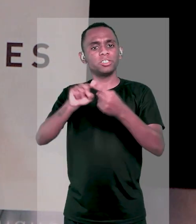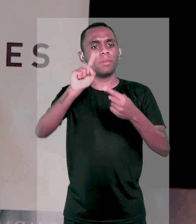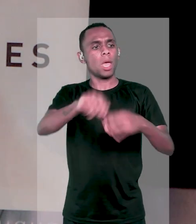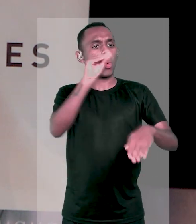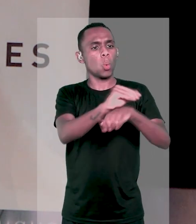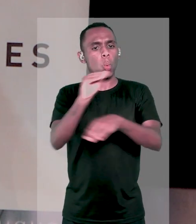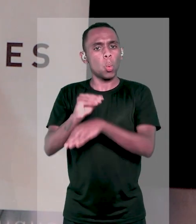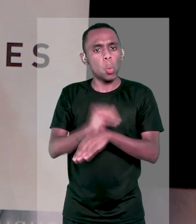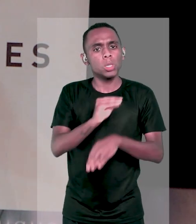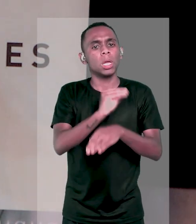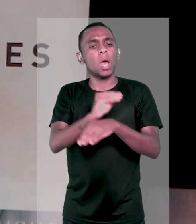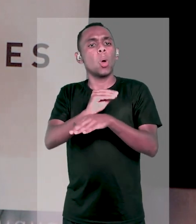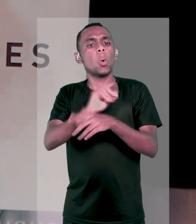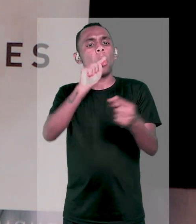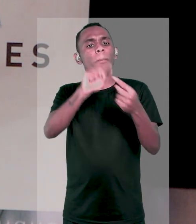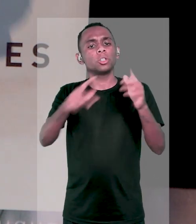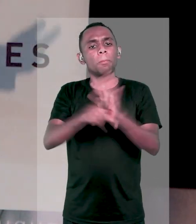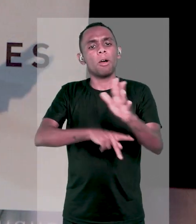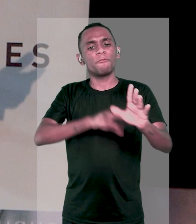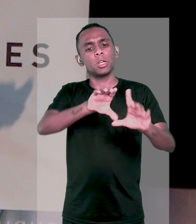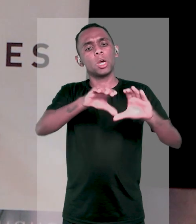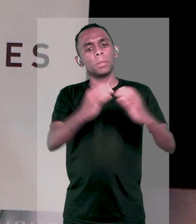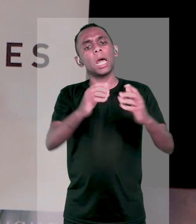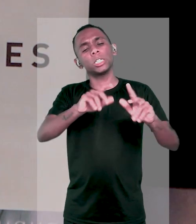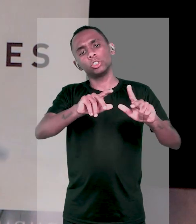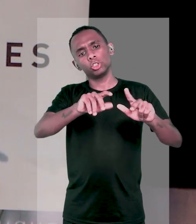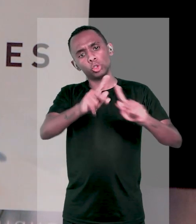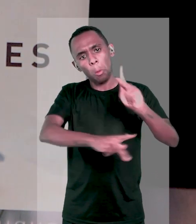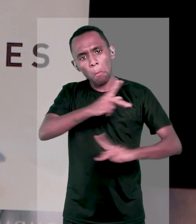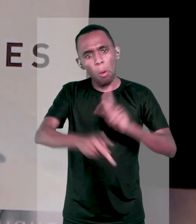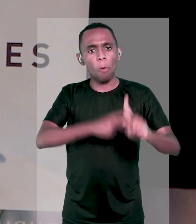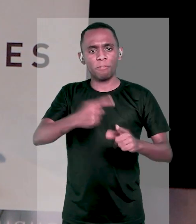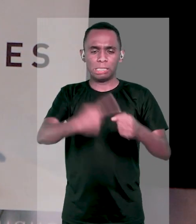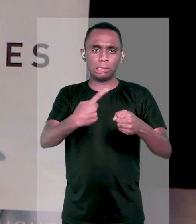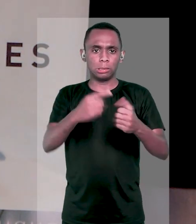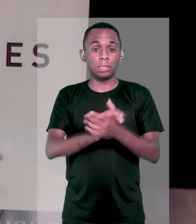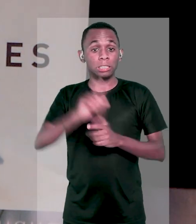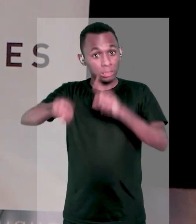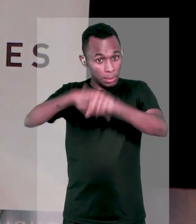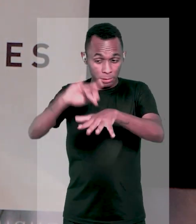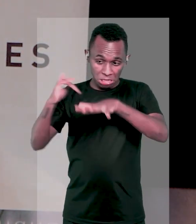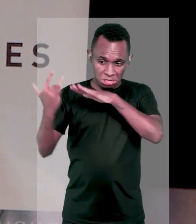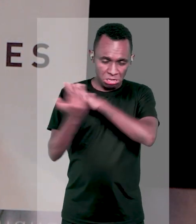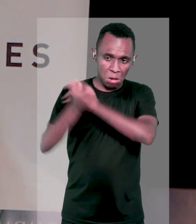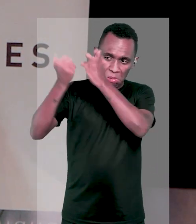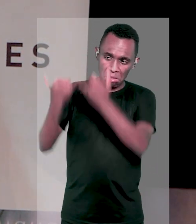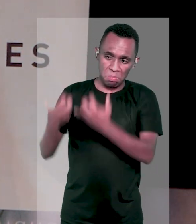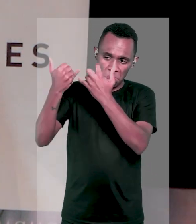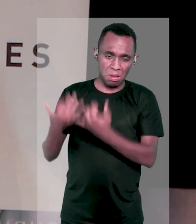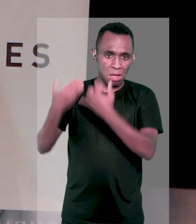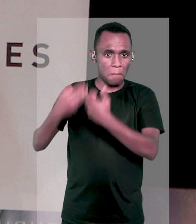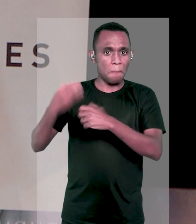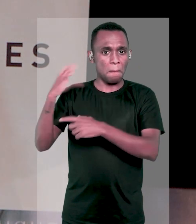expunha pinturas num outro milênio e século ou seja ele parece